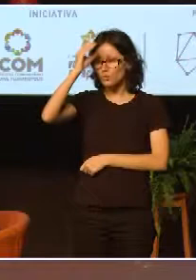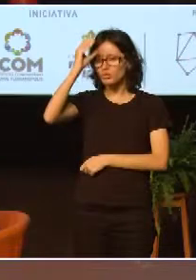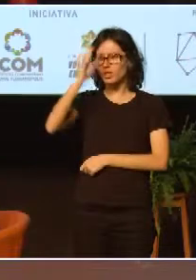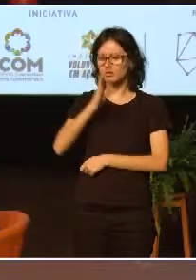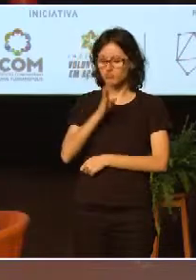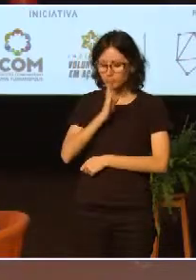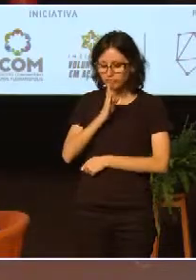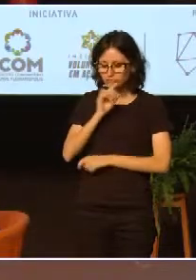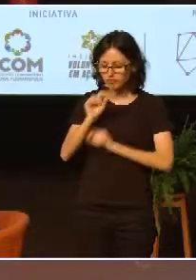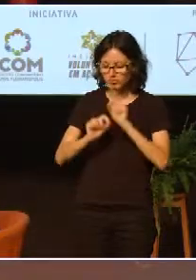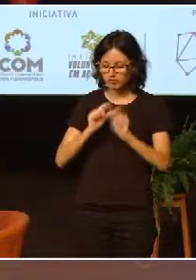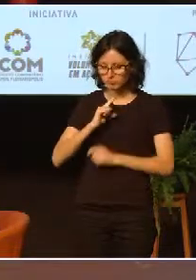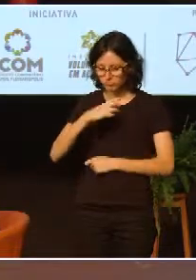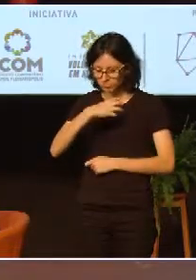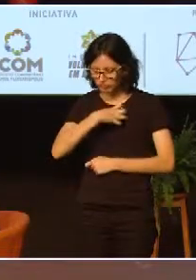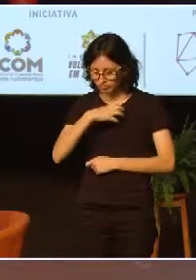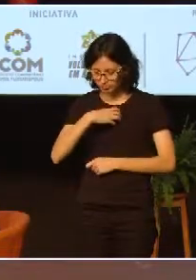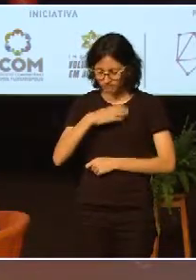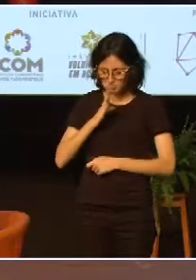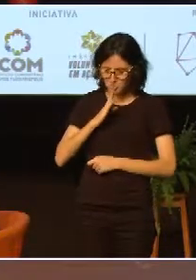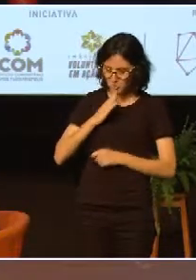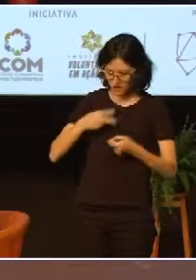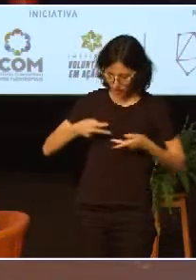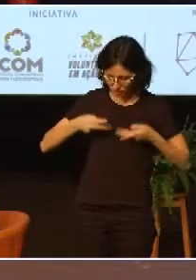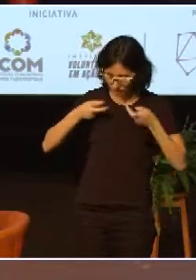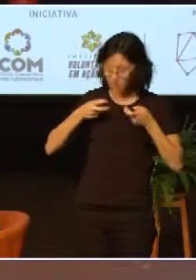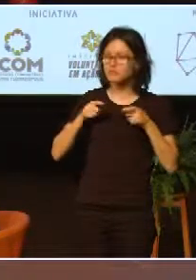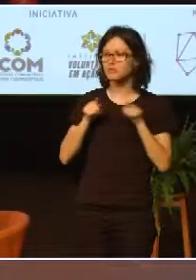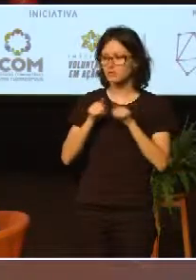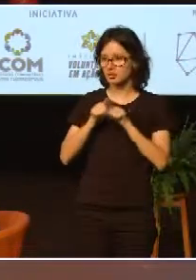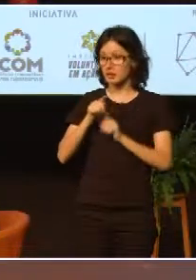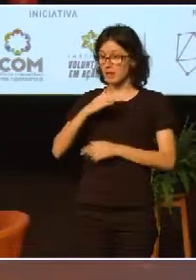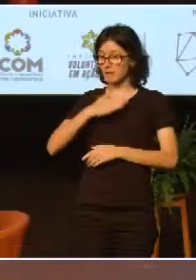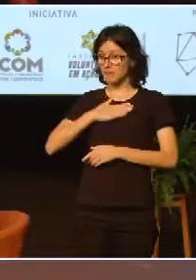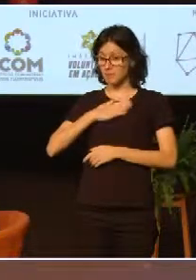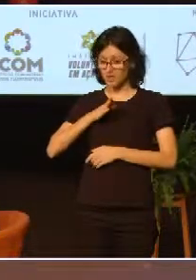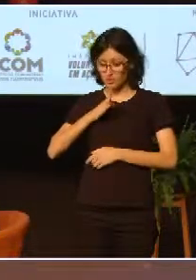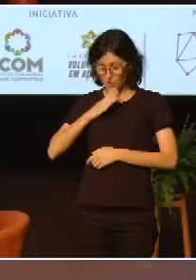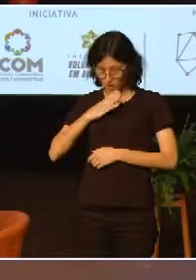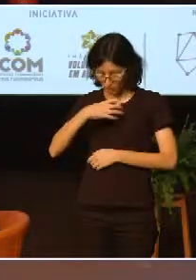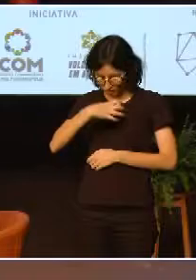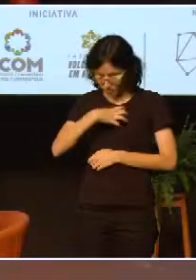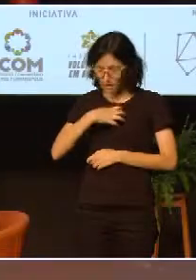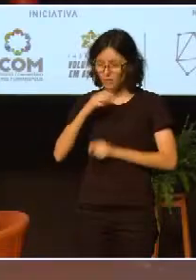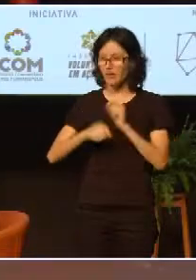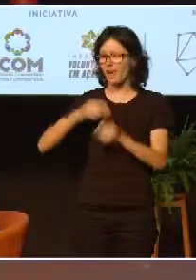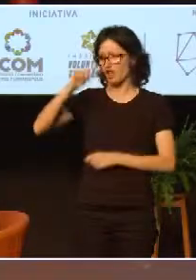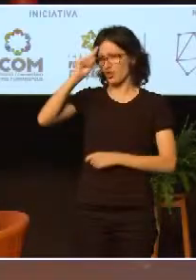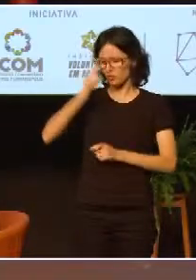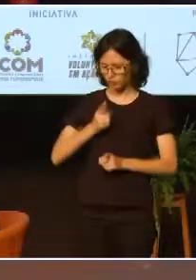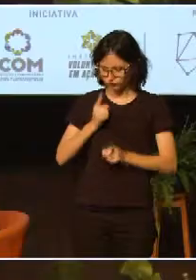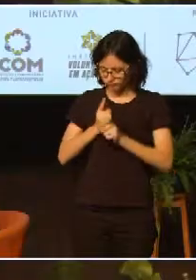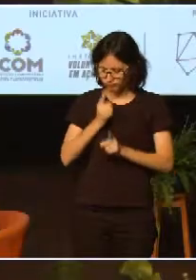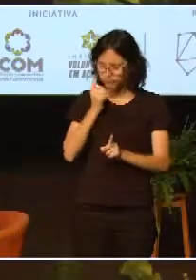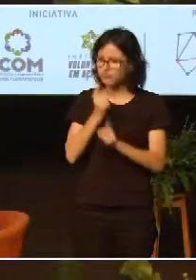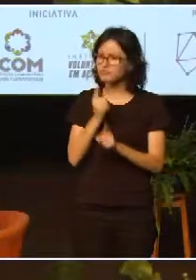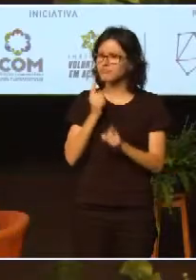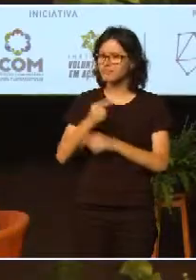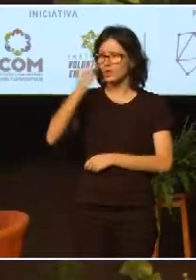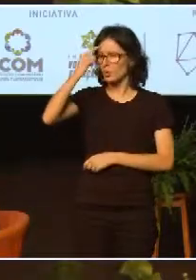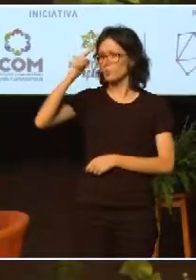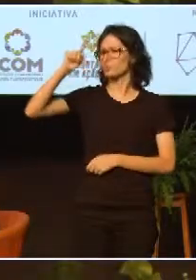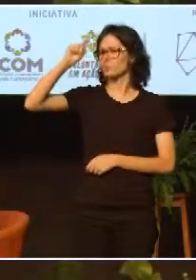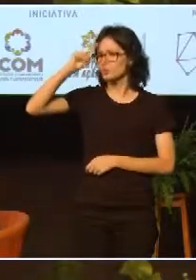eu tive essa consciência. Então, para mim, o autoconhecimento é algo diário. Eu tenho que pensar todos